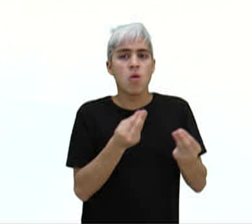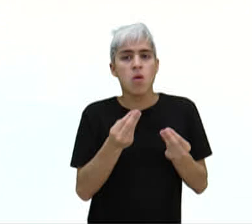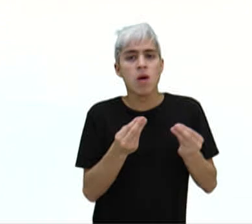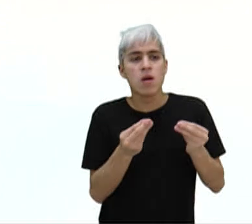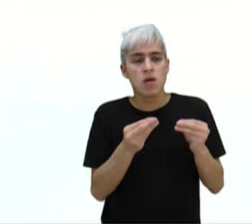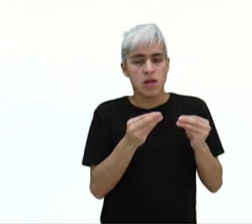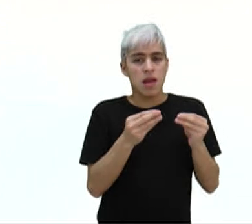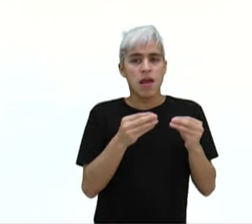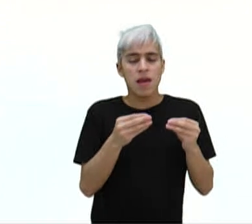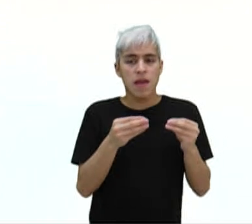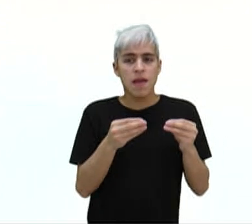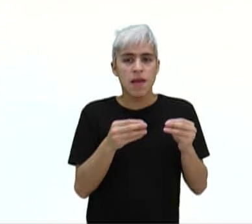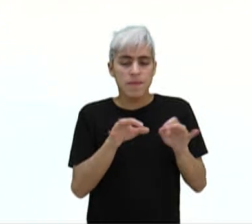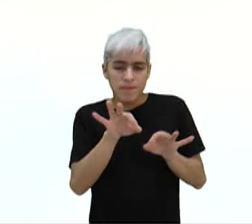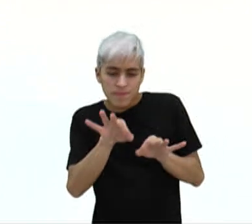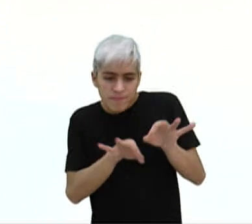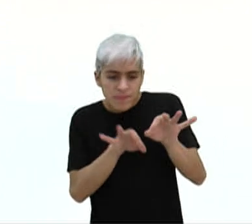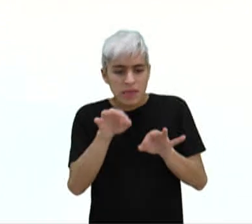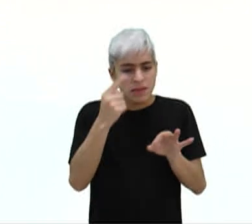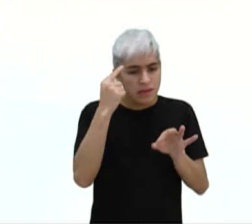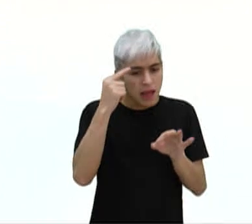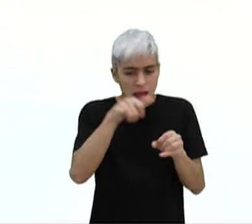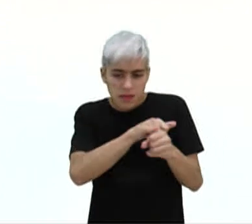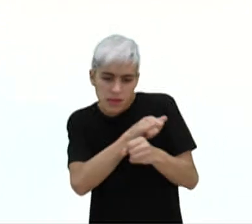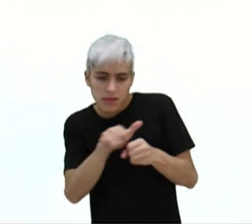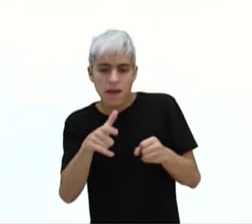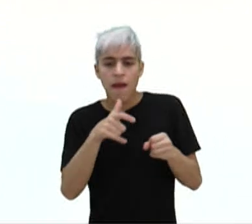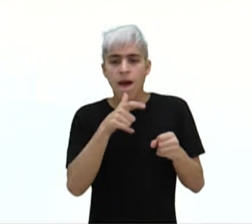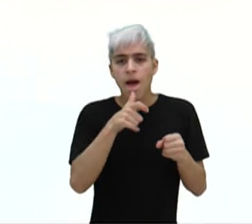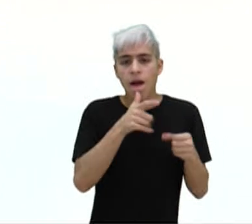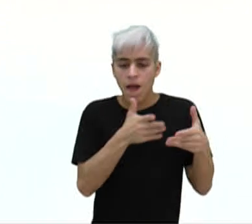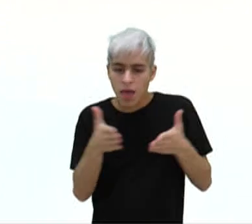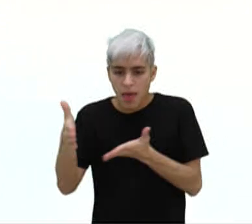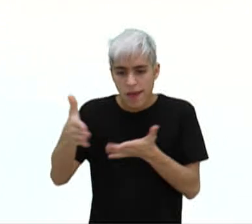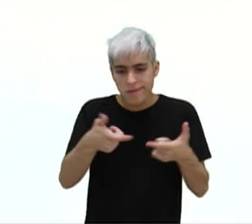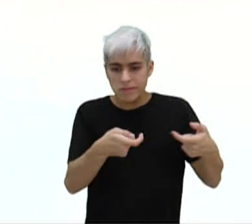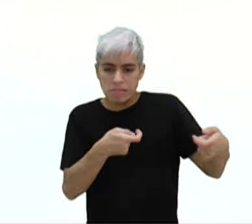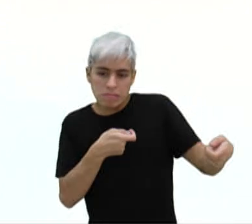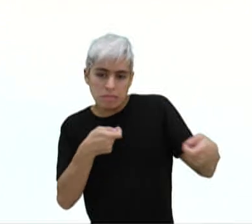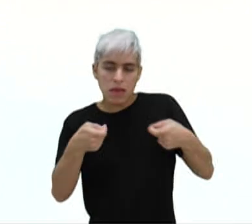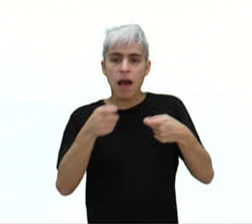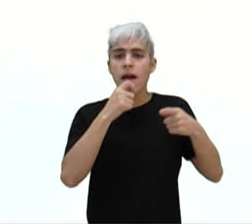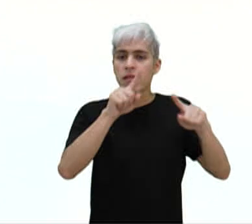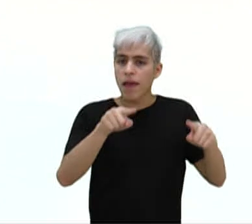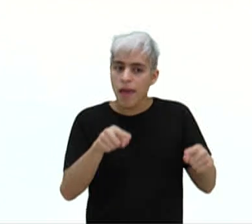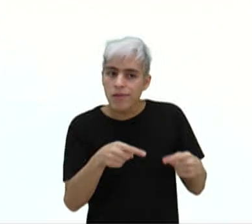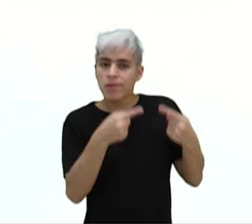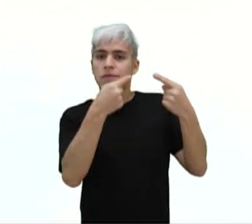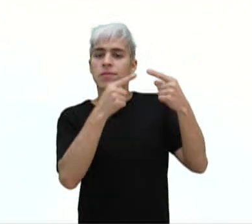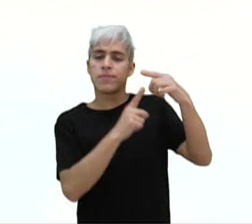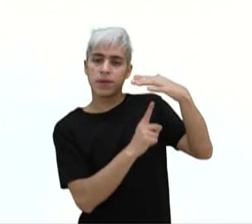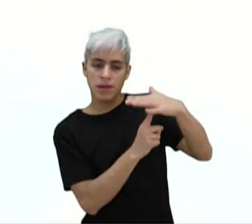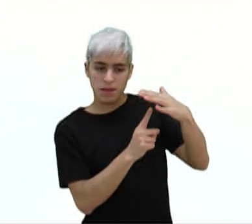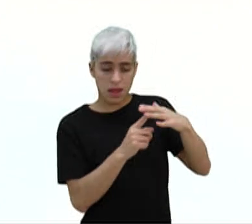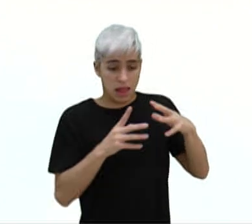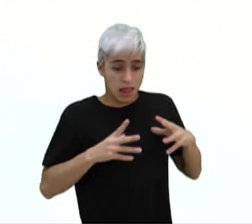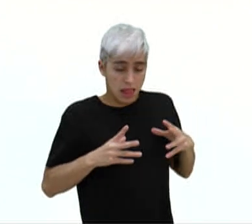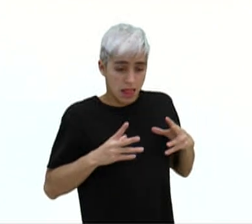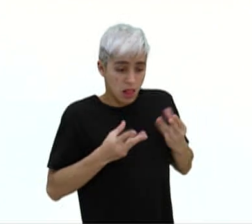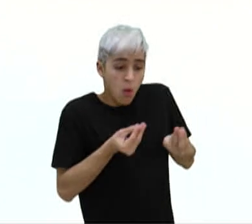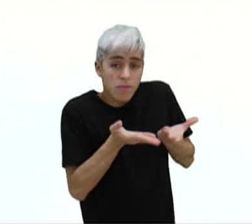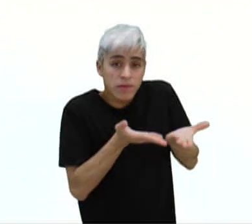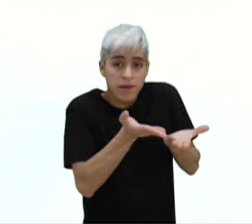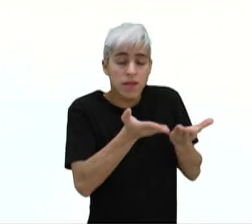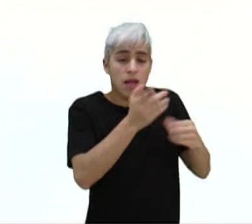e manejo de águas pluviais. Ainda é um desafio para o Paraná tratar os resíduos sólidos